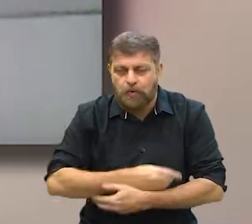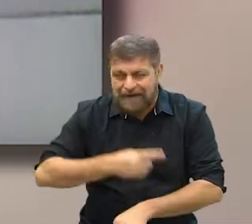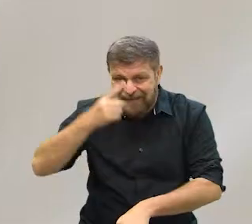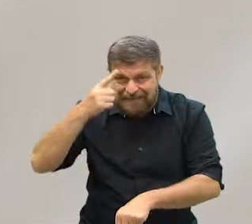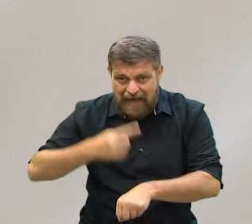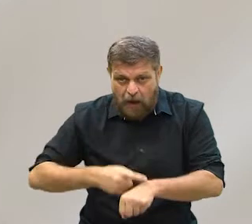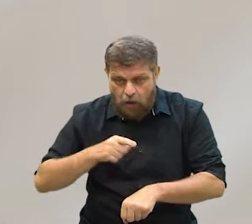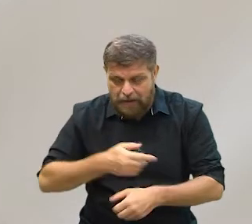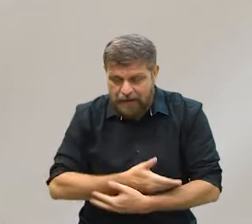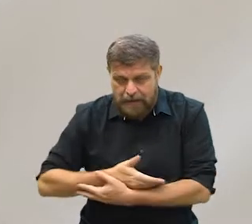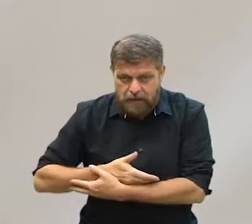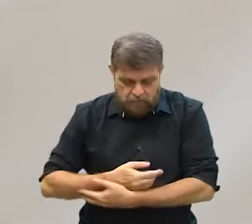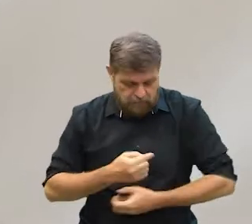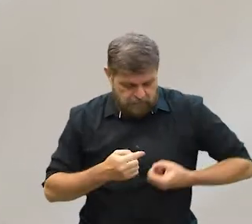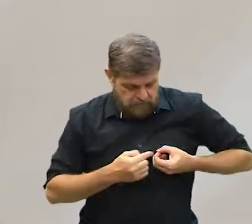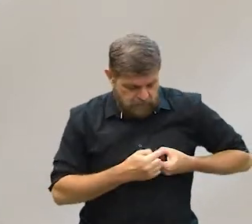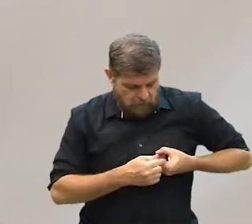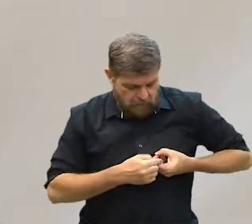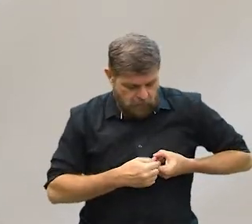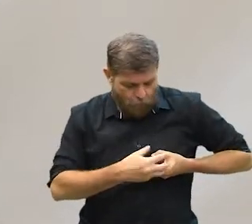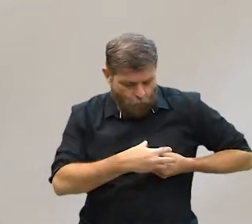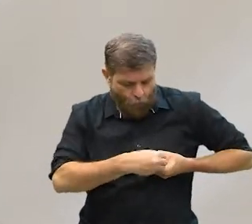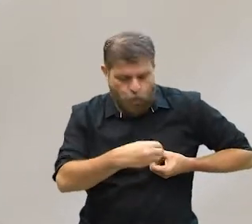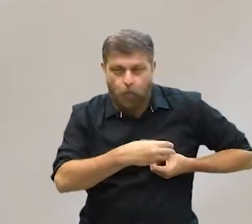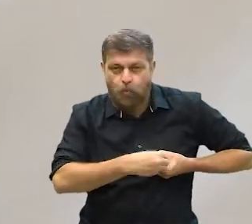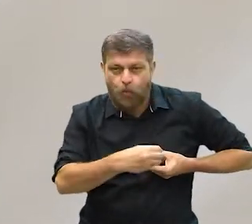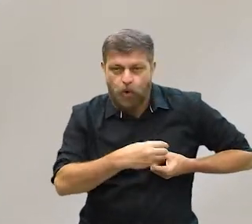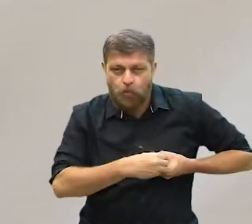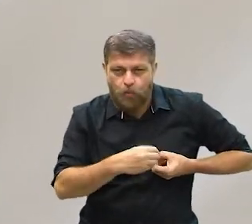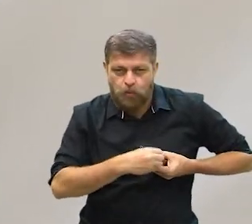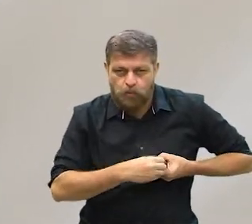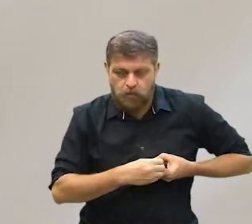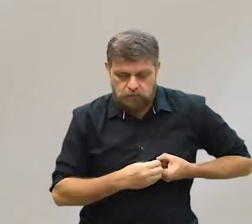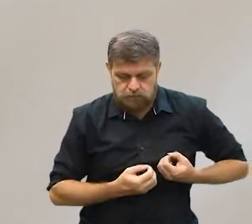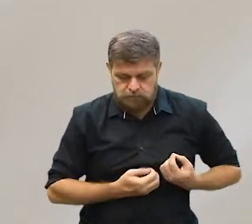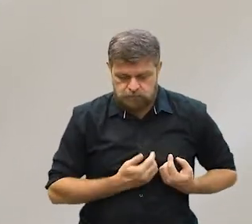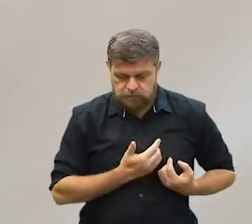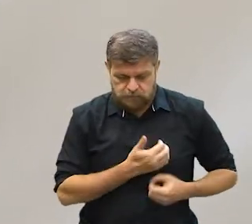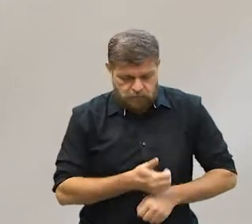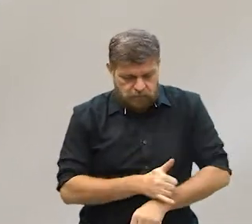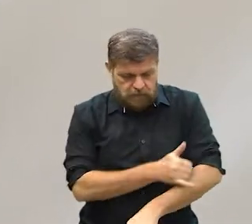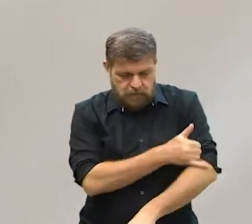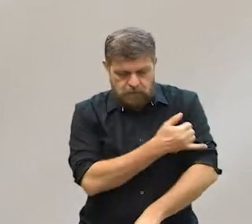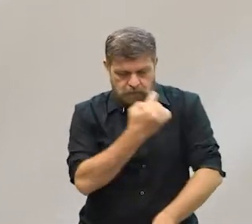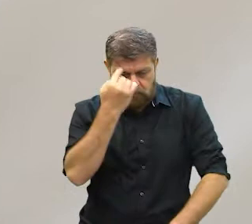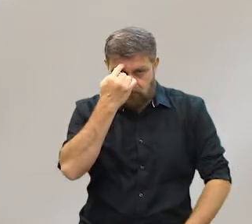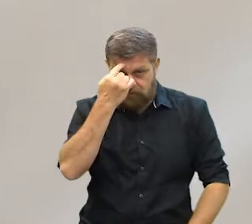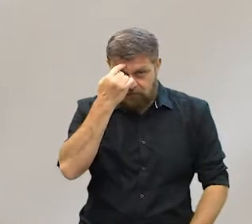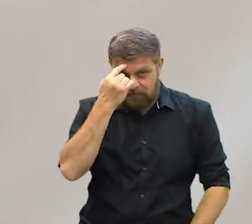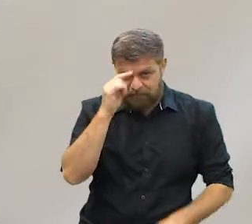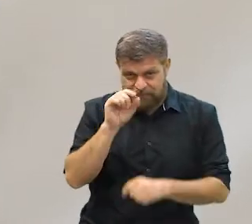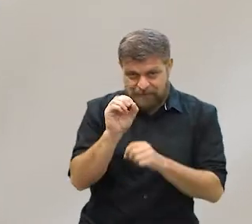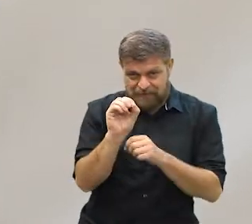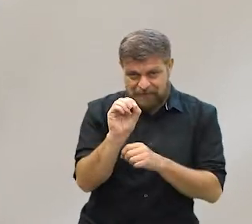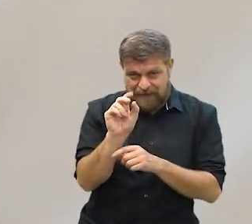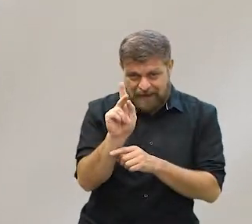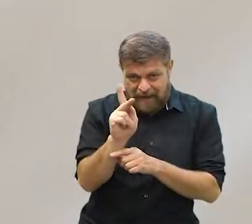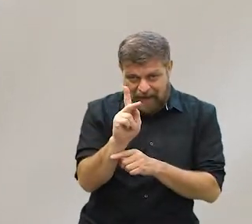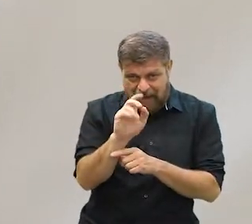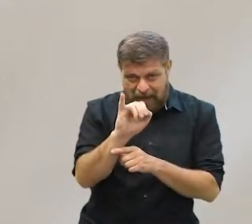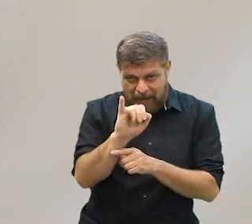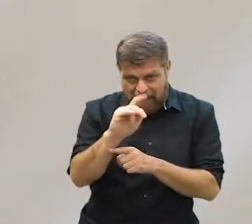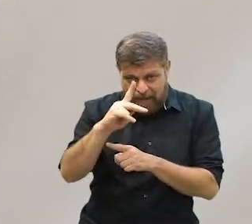Então, quando ele suga o mamilo, vão estímulos pelos nervos, né, para a